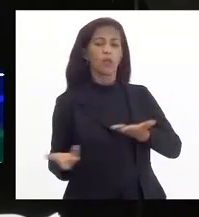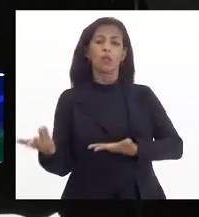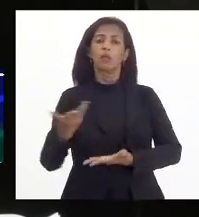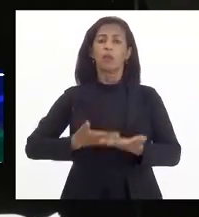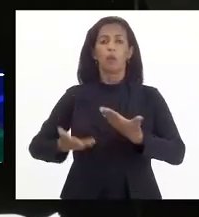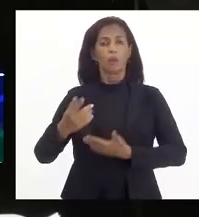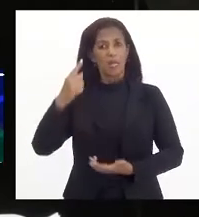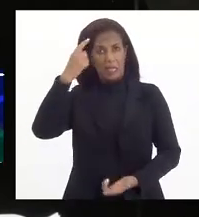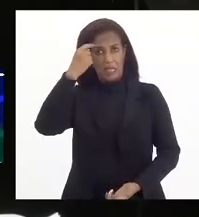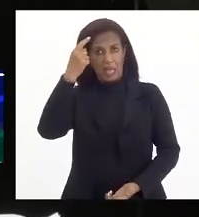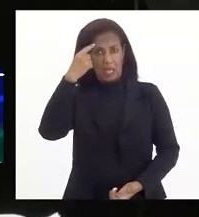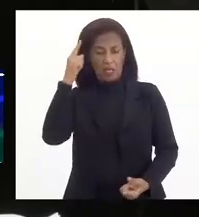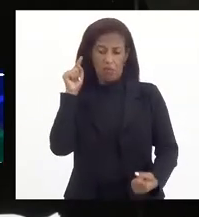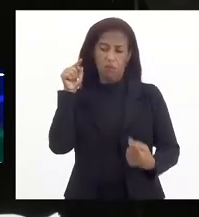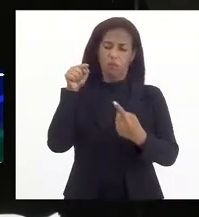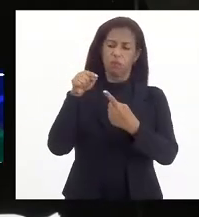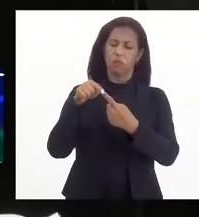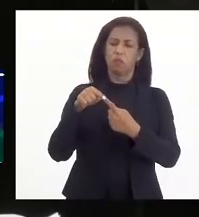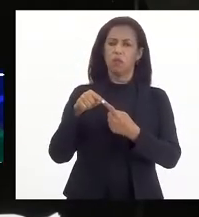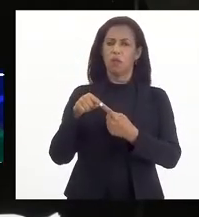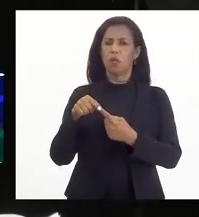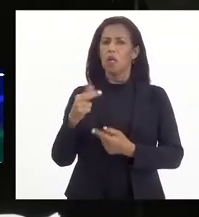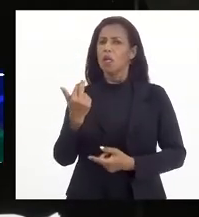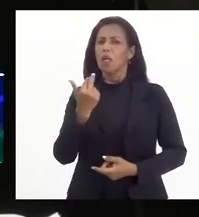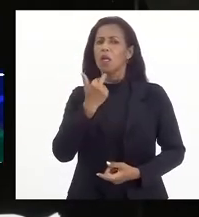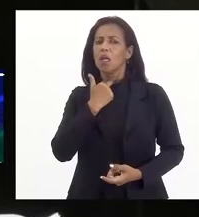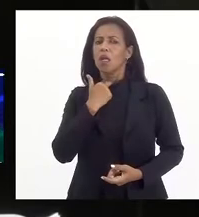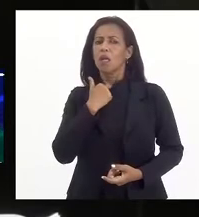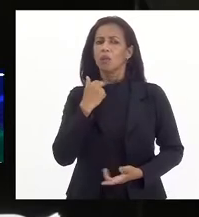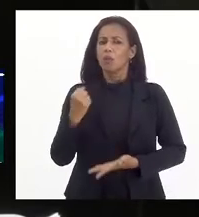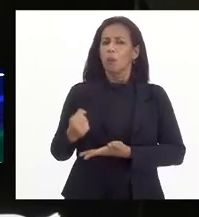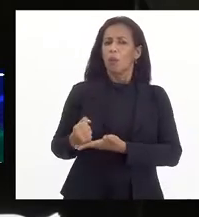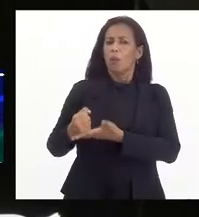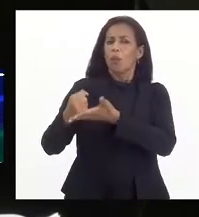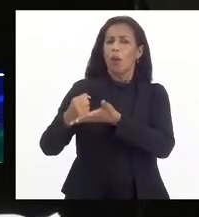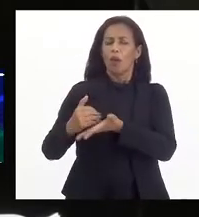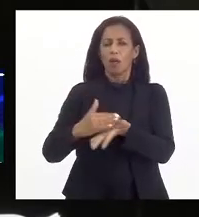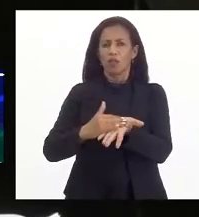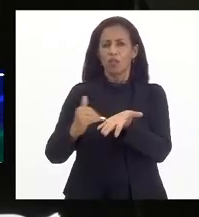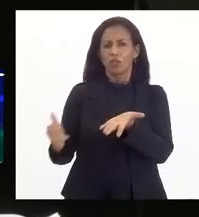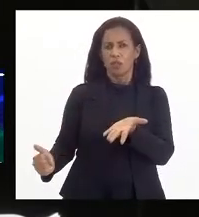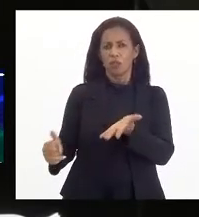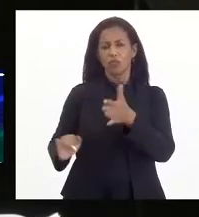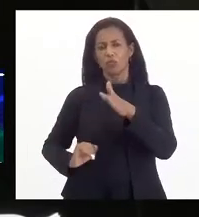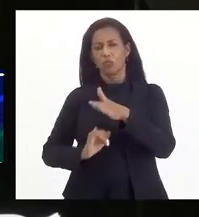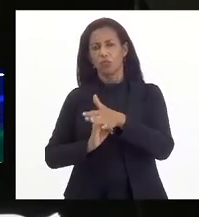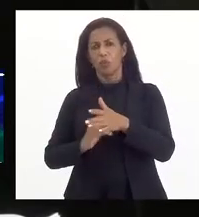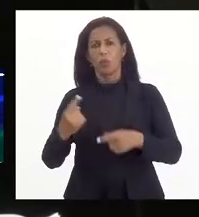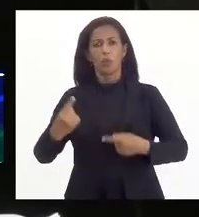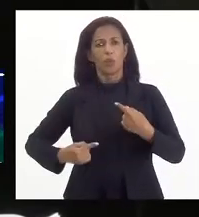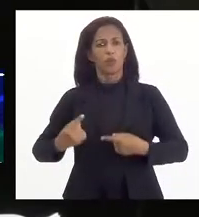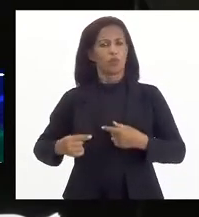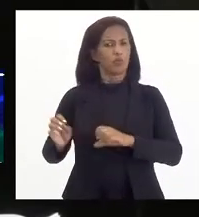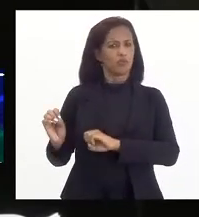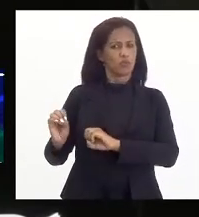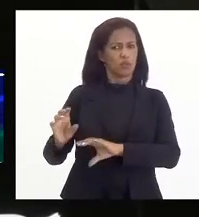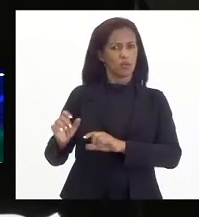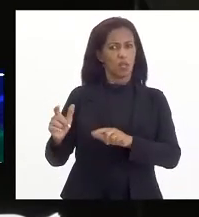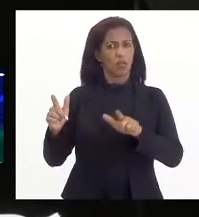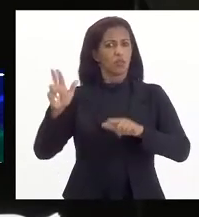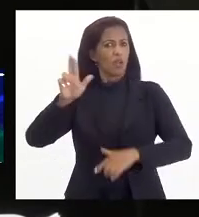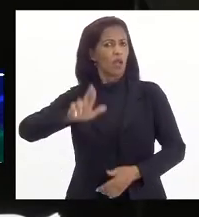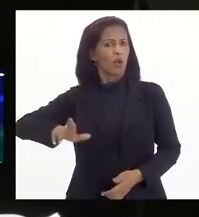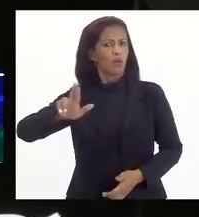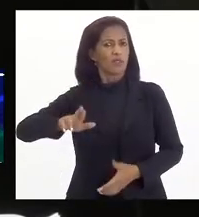compartilha com a minhas menos de 10 que ele fala não se pode apoiar a extinção de uma instituição política de ensino a